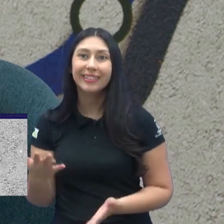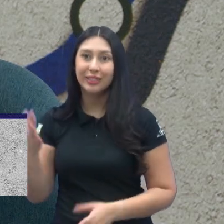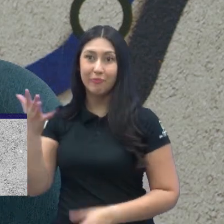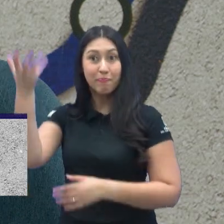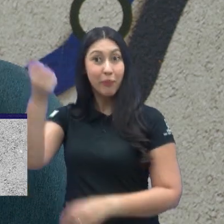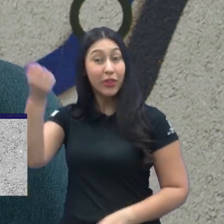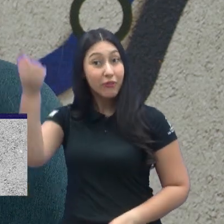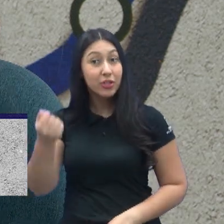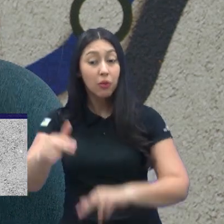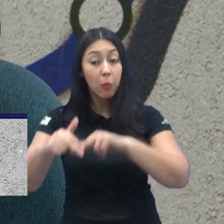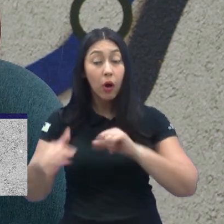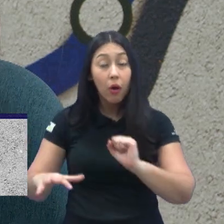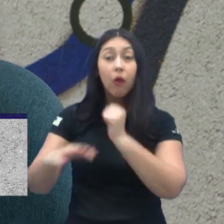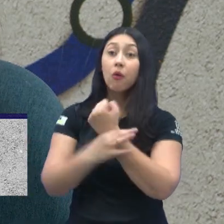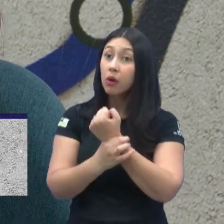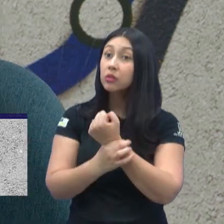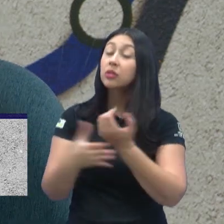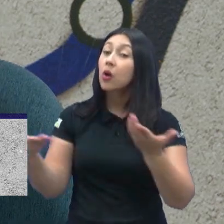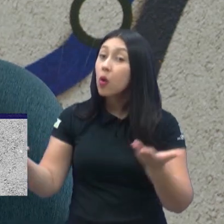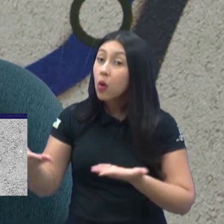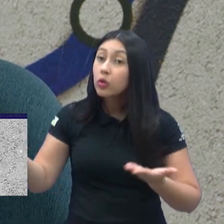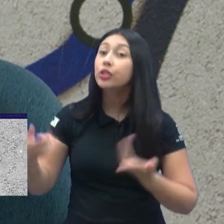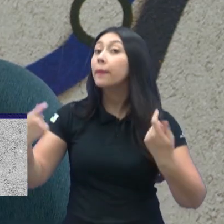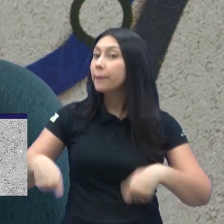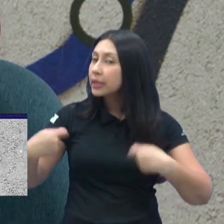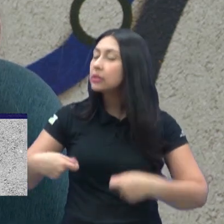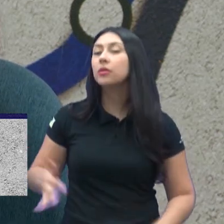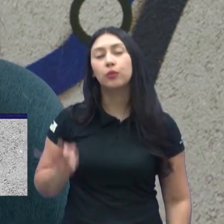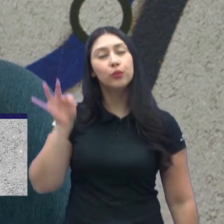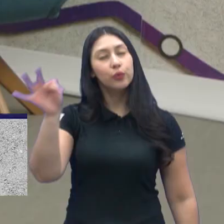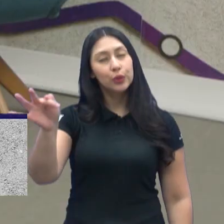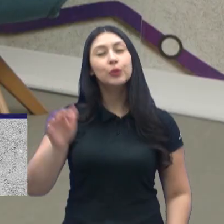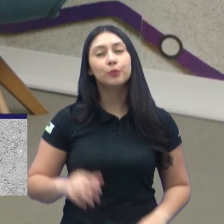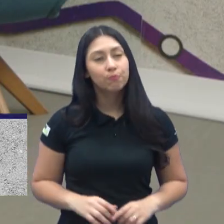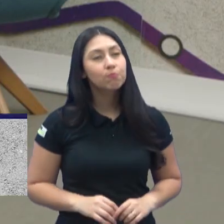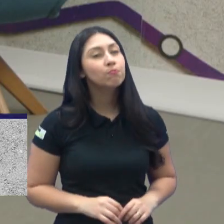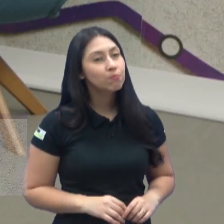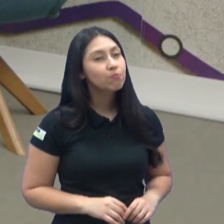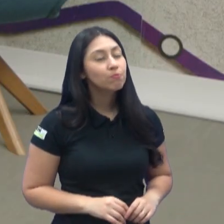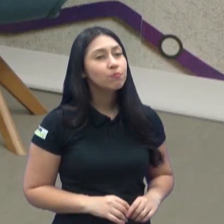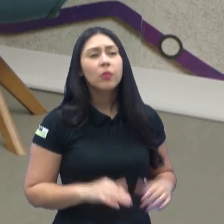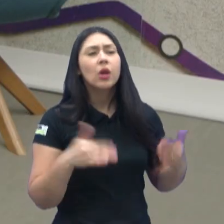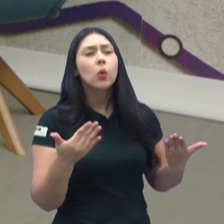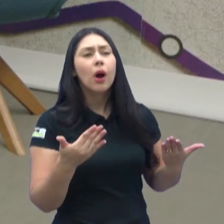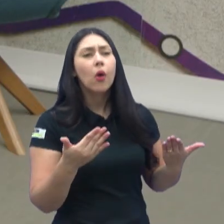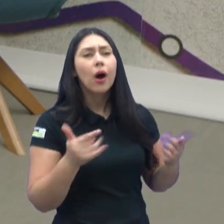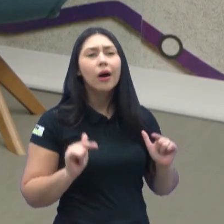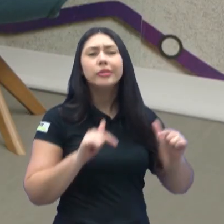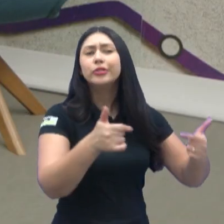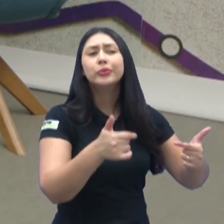uma segurança que a gente tem agora e precisa ter para o futuro. Certo. Que atitudes práticas garantem um futuro